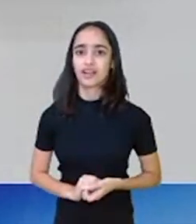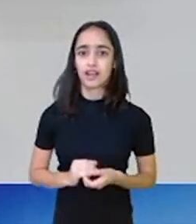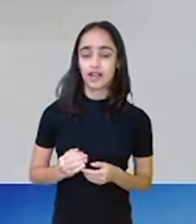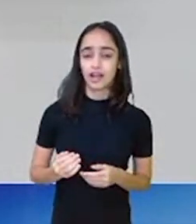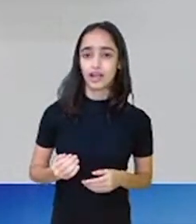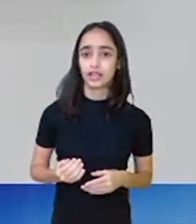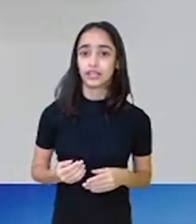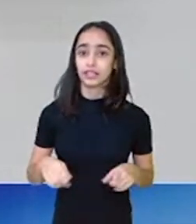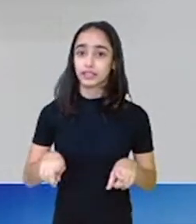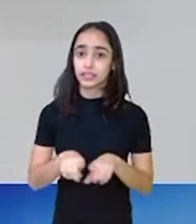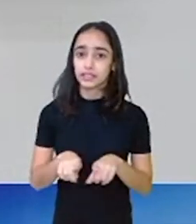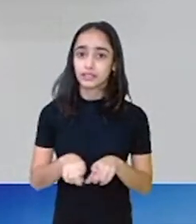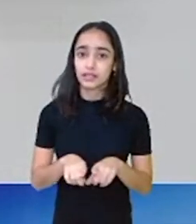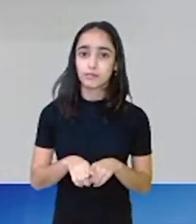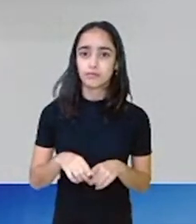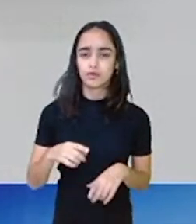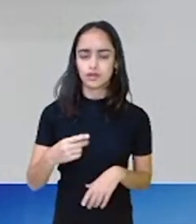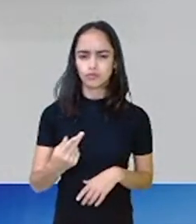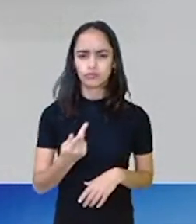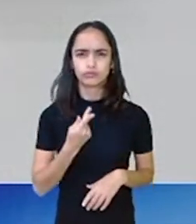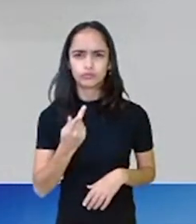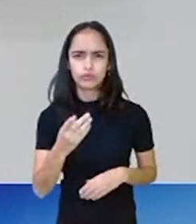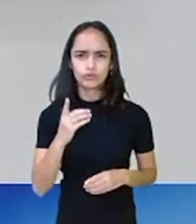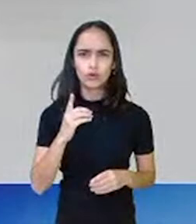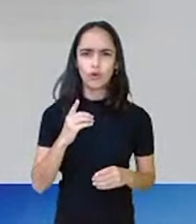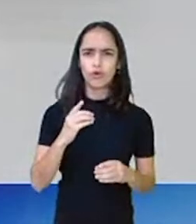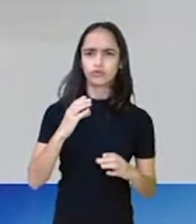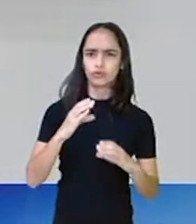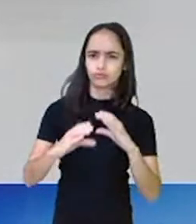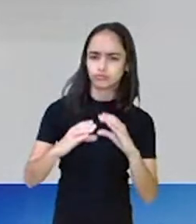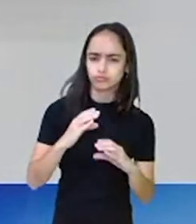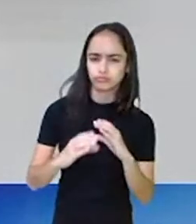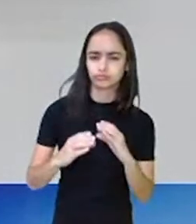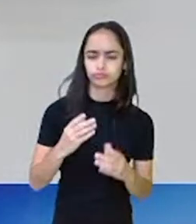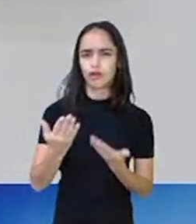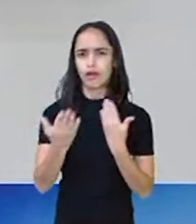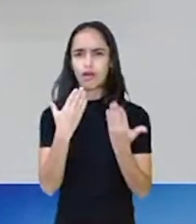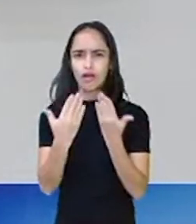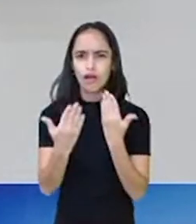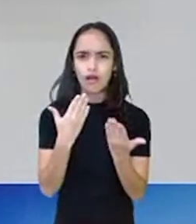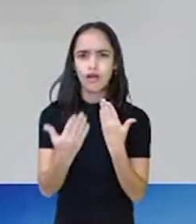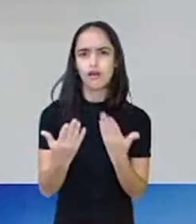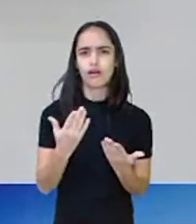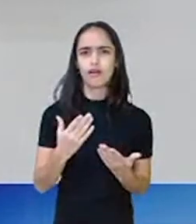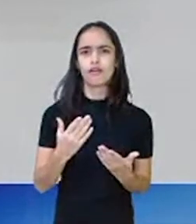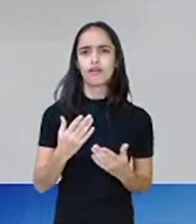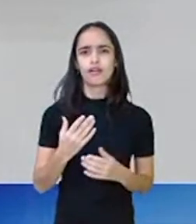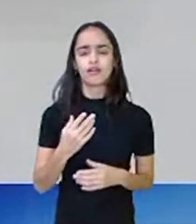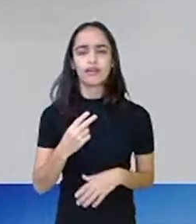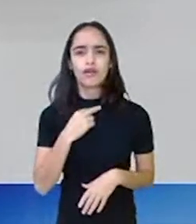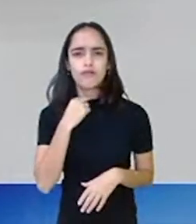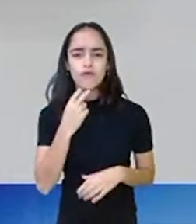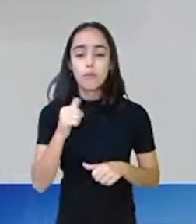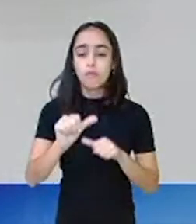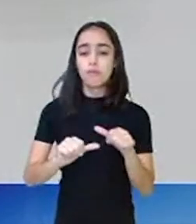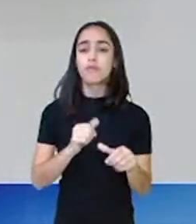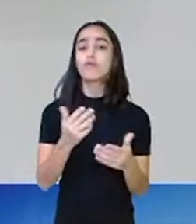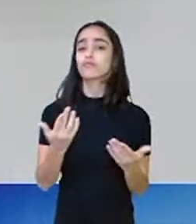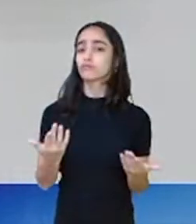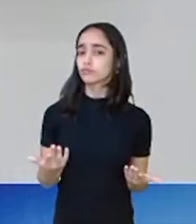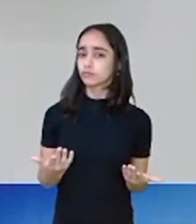quando a gente está dialogando com alguém, a nossa entonação da voz. Eu posso dizer assim,